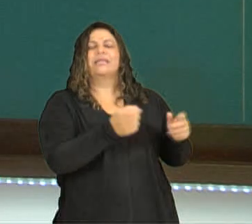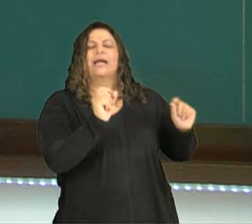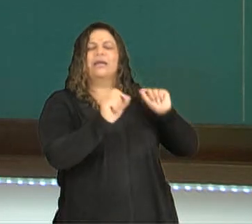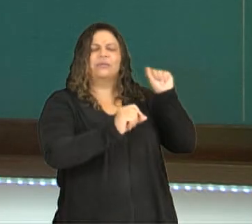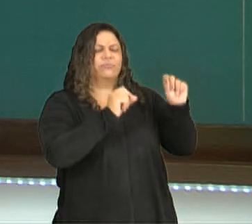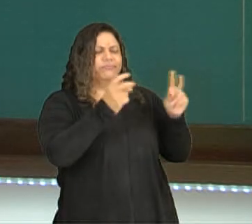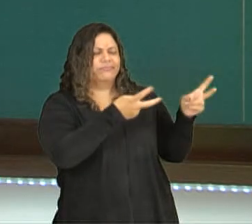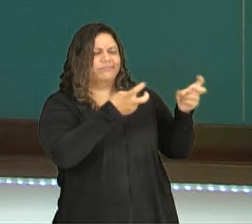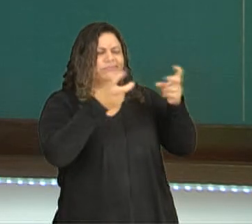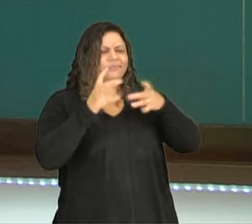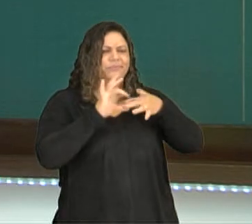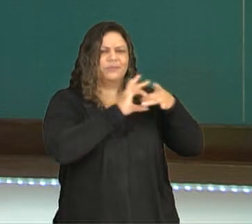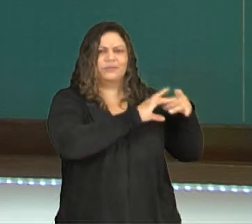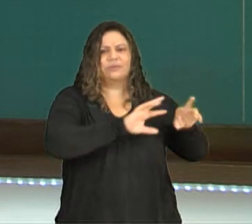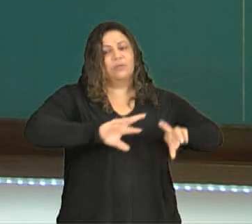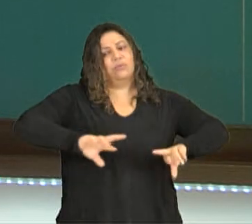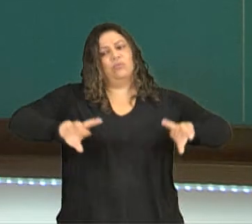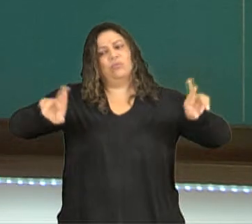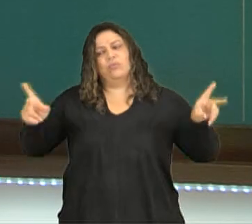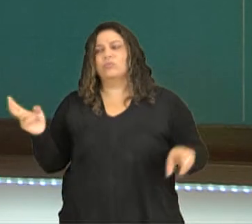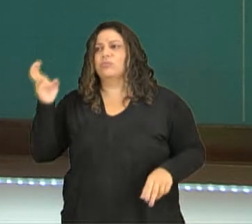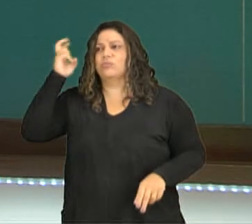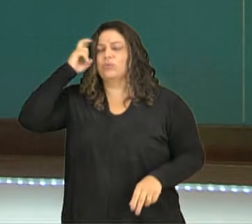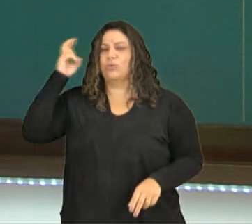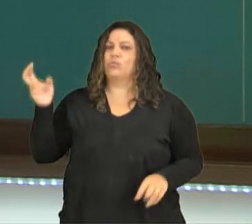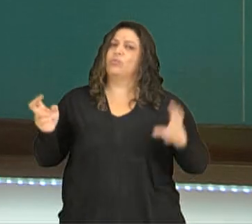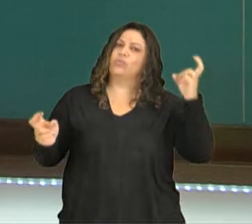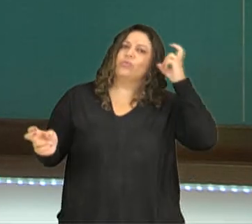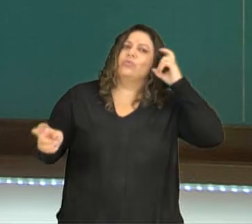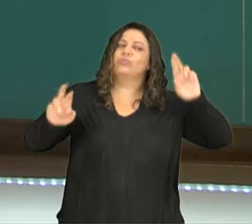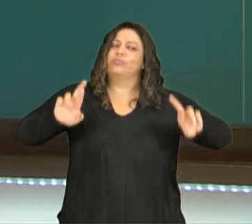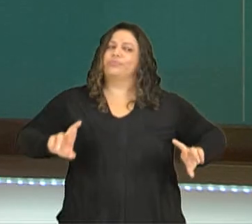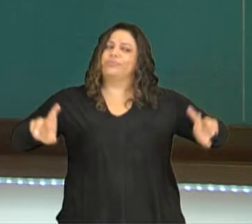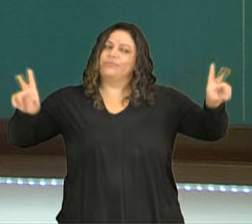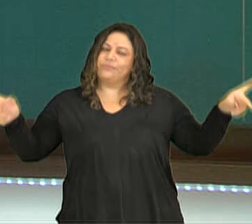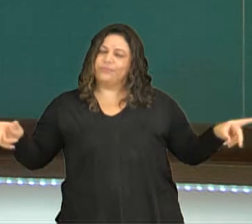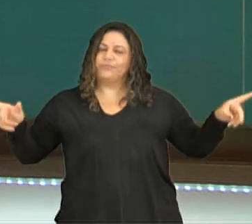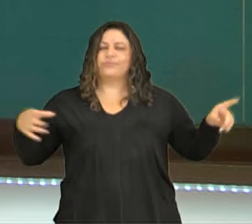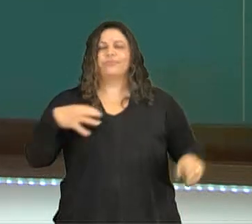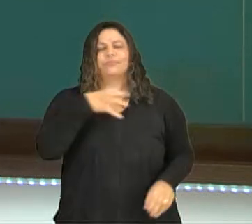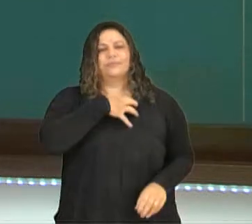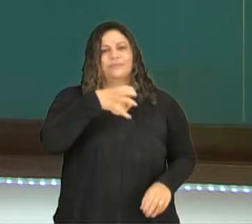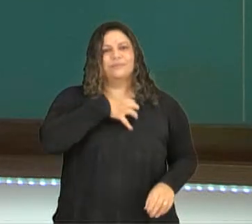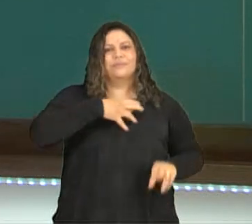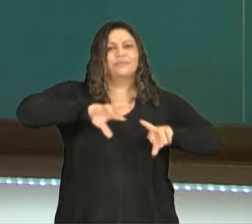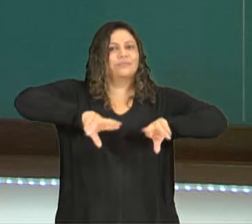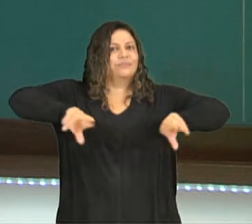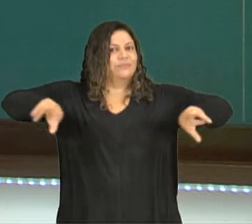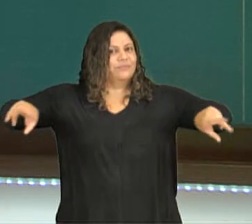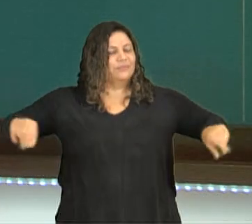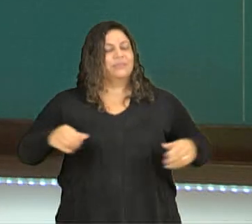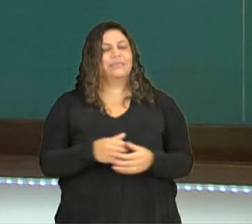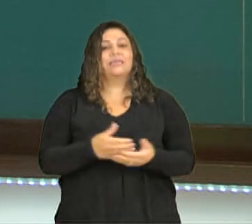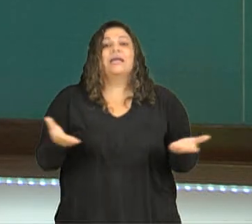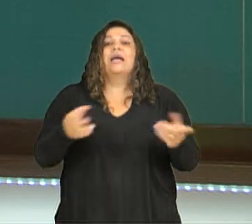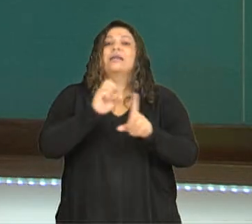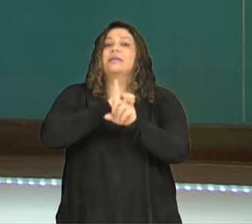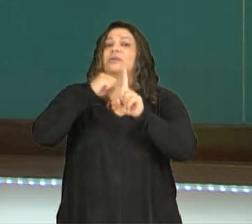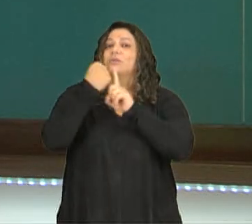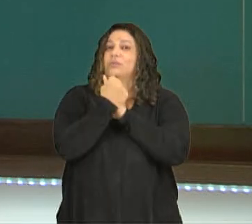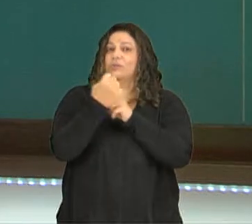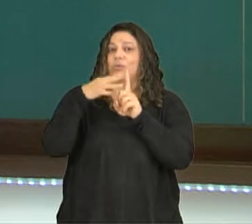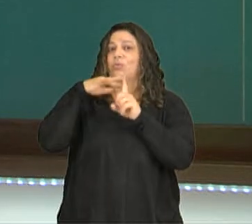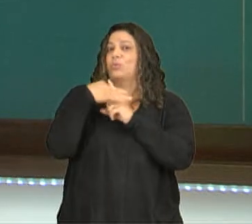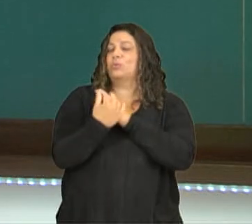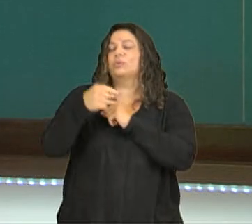ver as diferentes culturas utilizando diferentes ritmos e diferentes danças. Enquanto na nossa sociedade